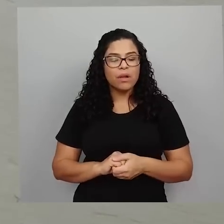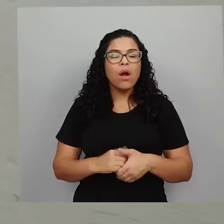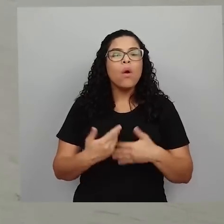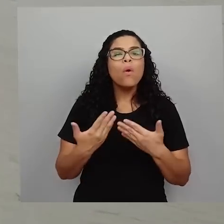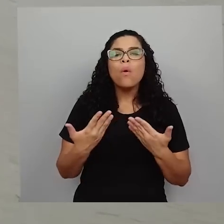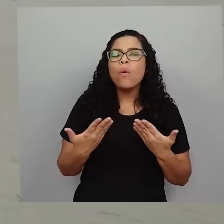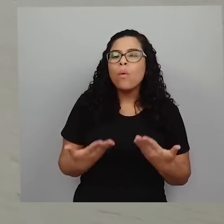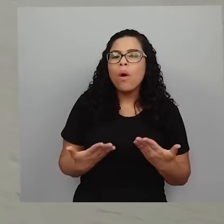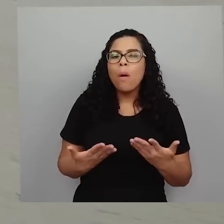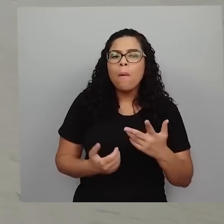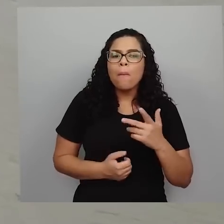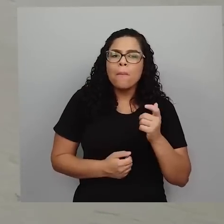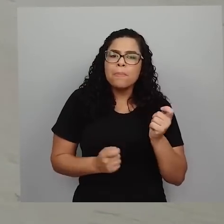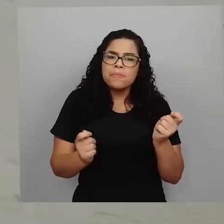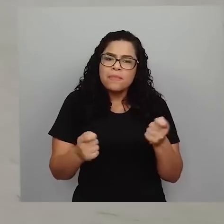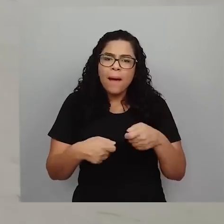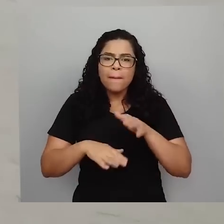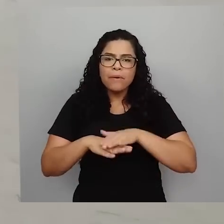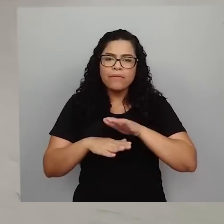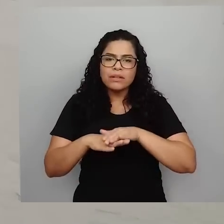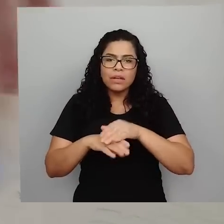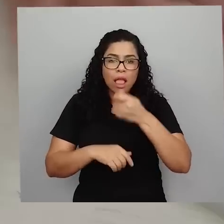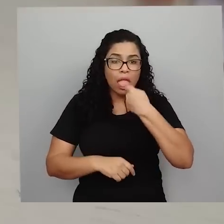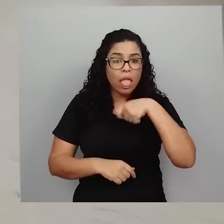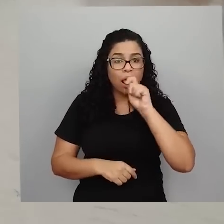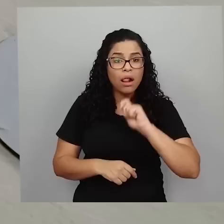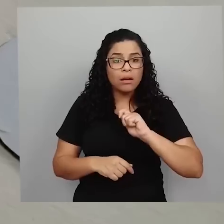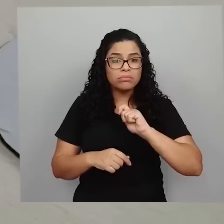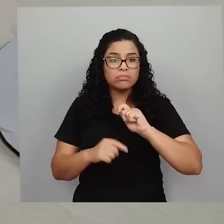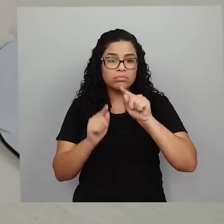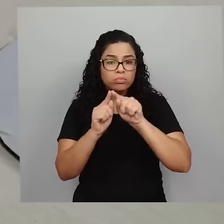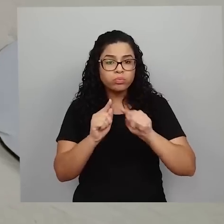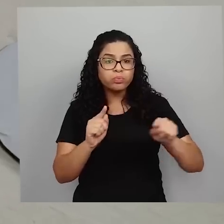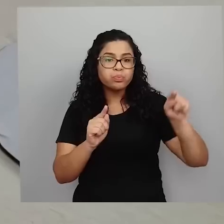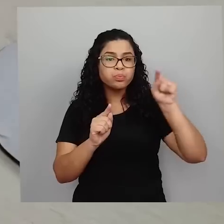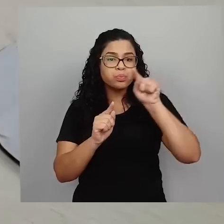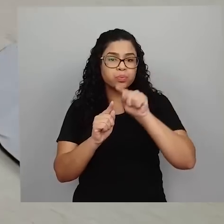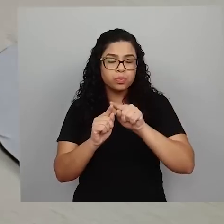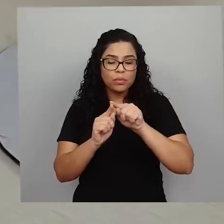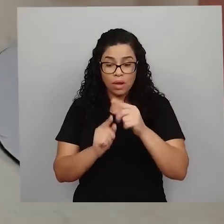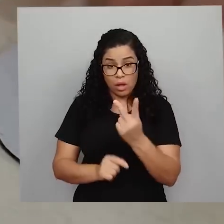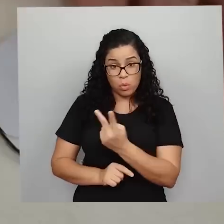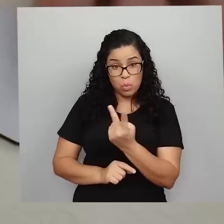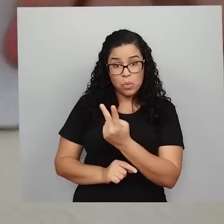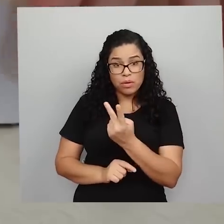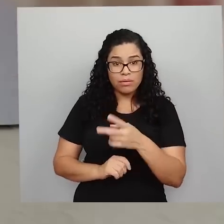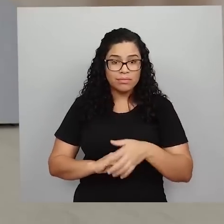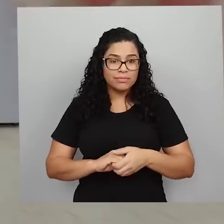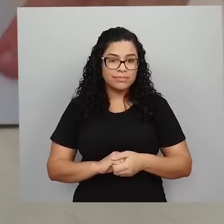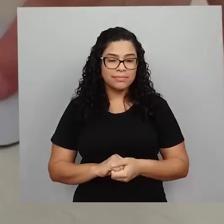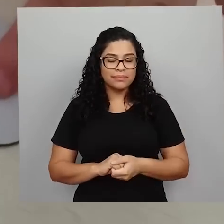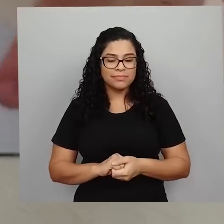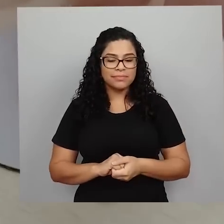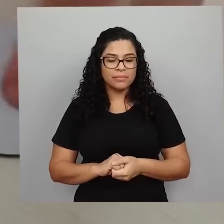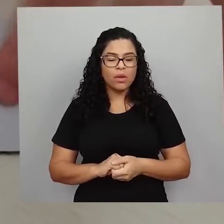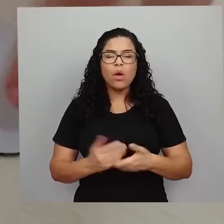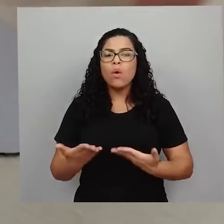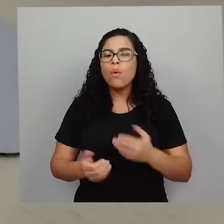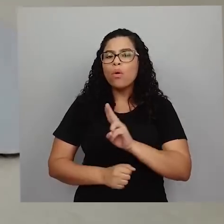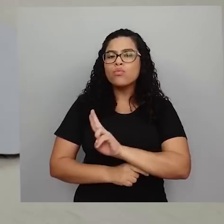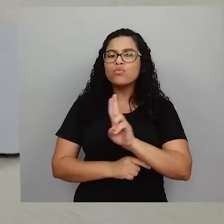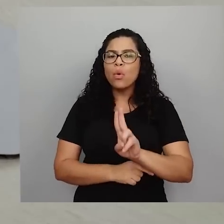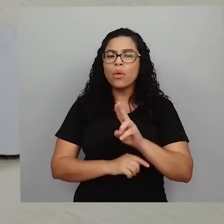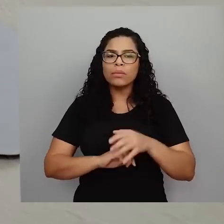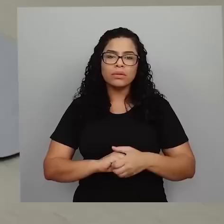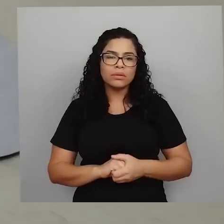dessas formas a gente vai usar para fazer as bolas do sorvete? Essas duas? Qual o nome